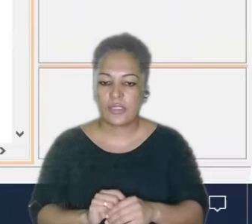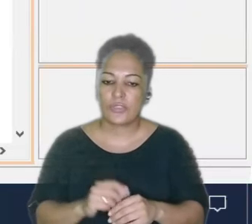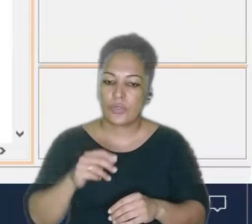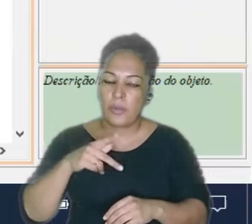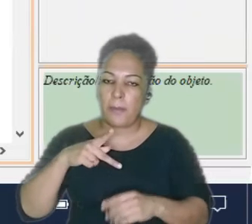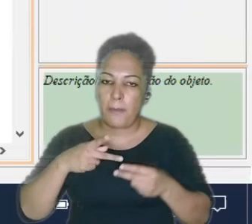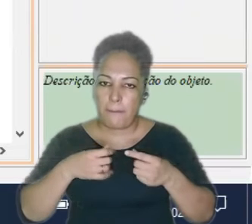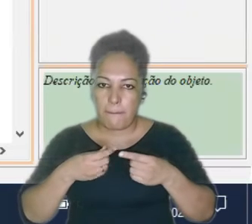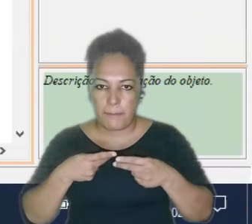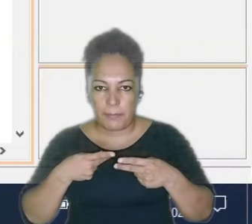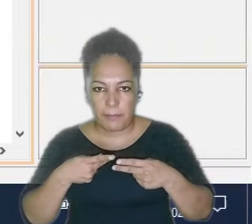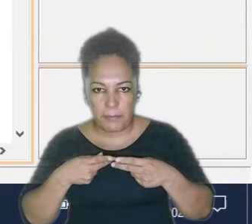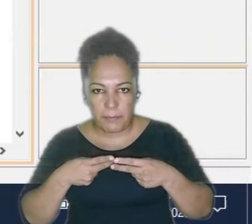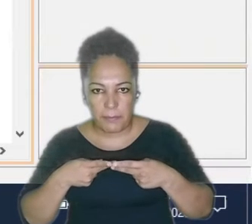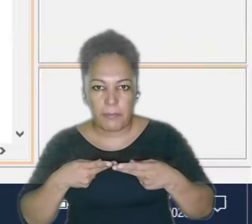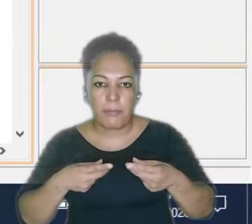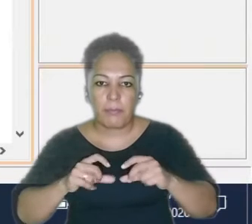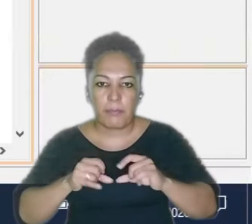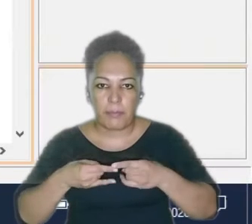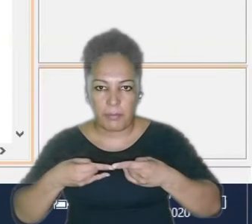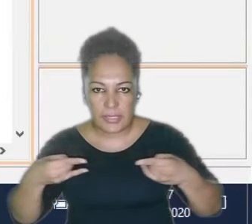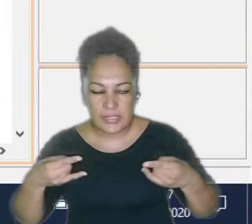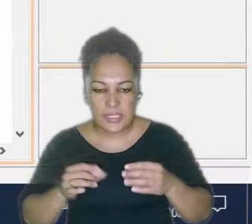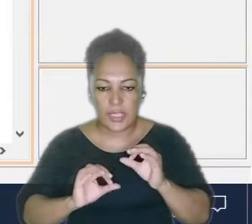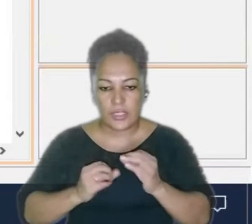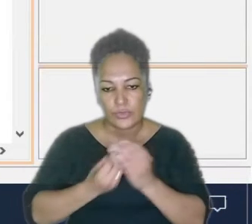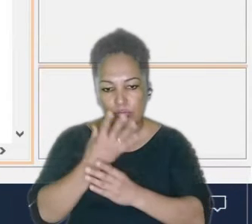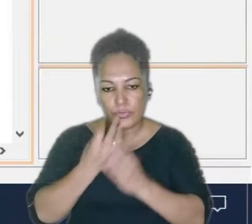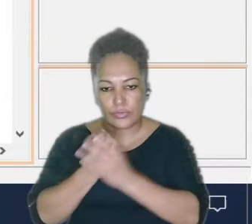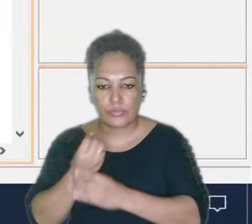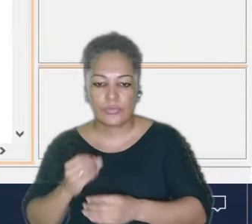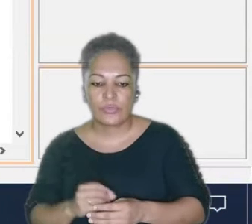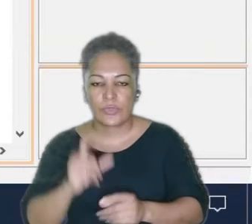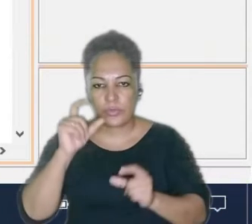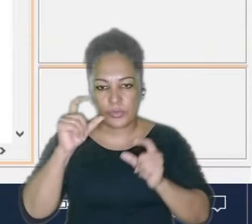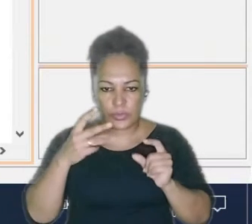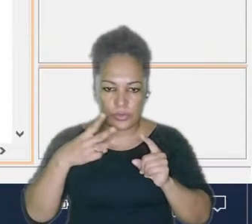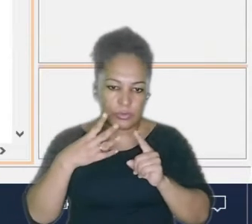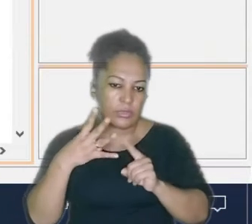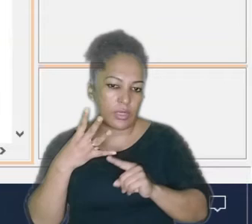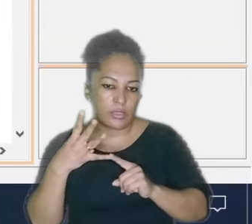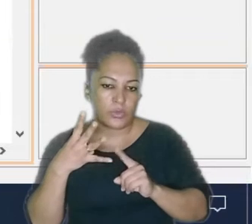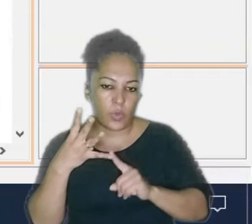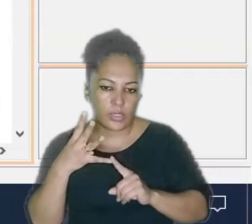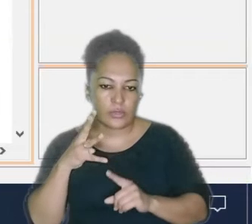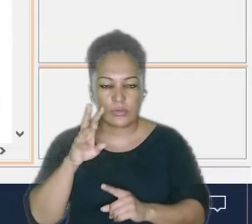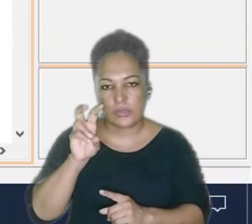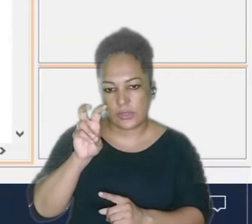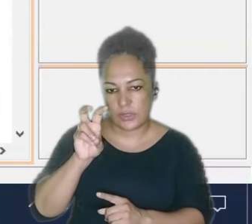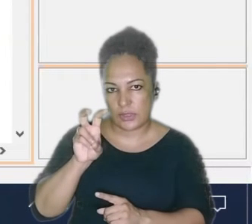dessa. Ó. Passagem. Vamos criar várias entidades aqui. Então, vou criar aqui 1, 2,